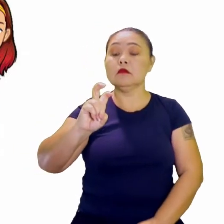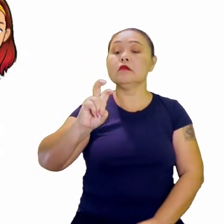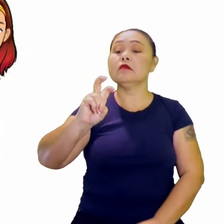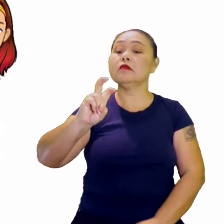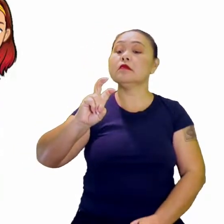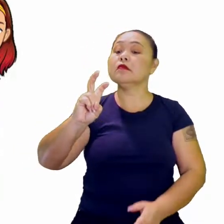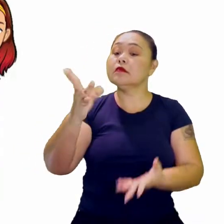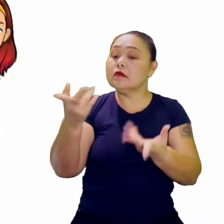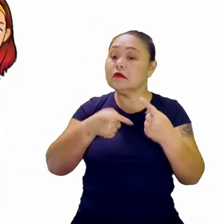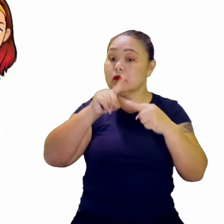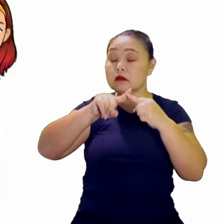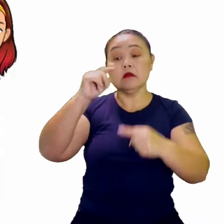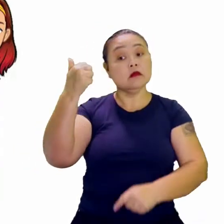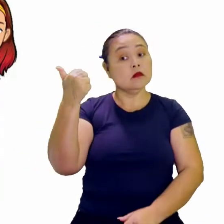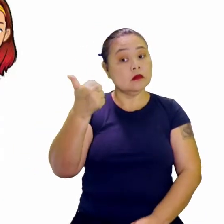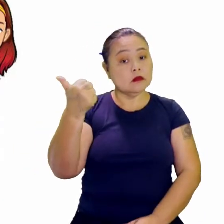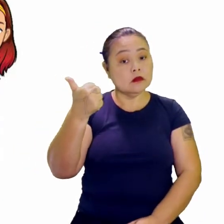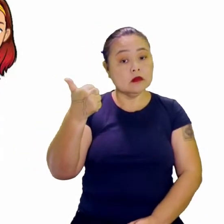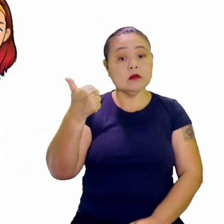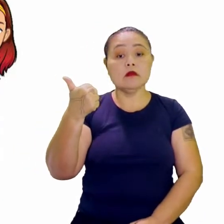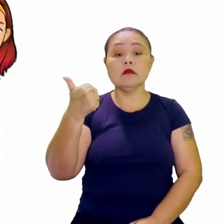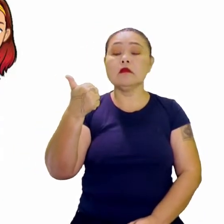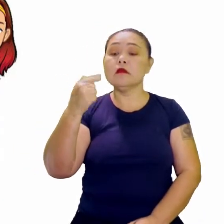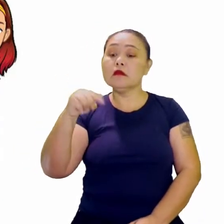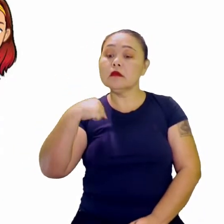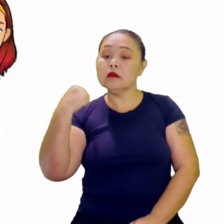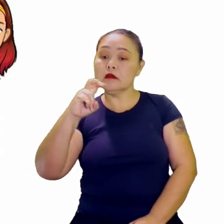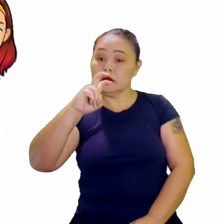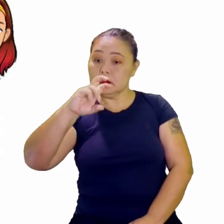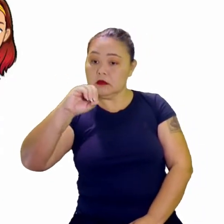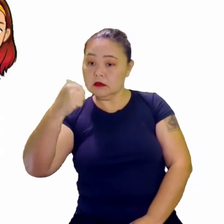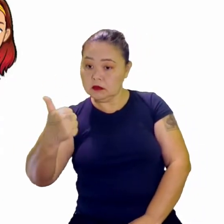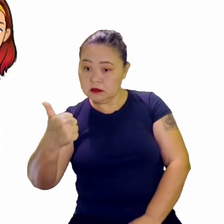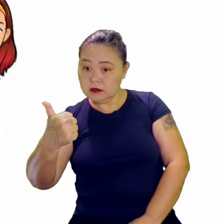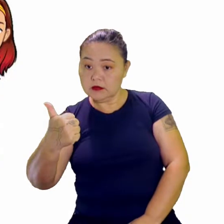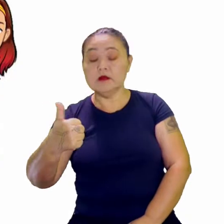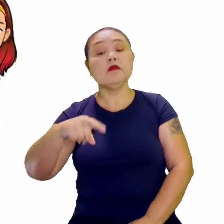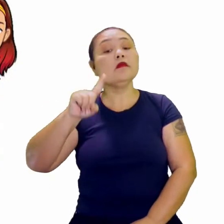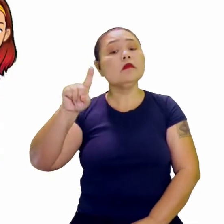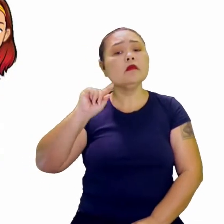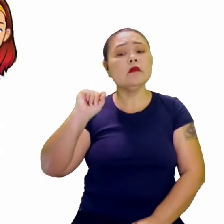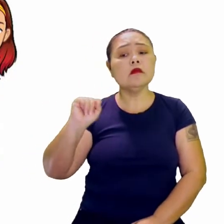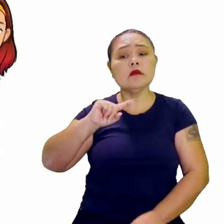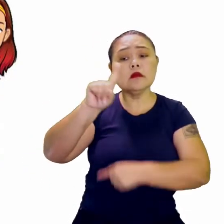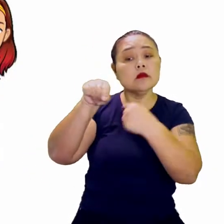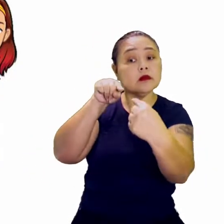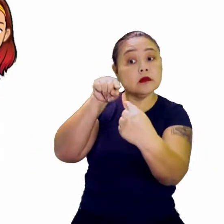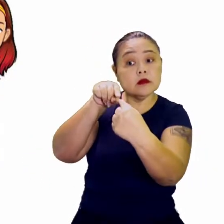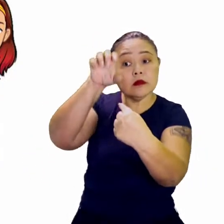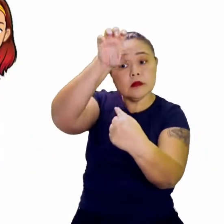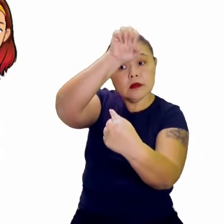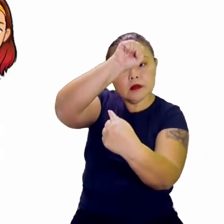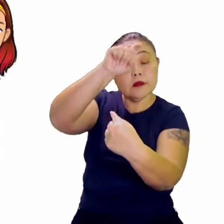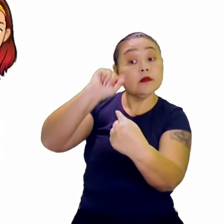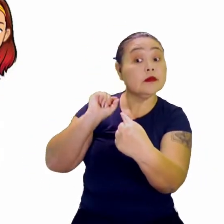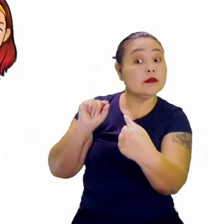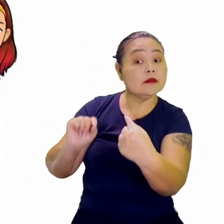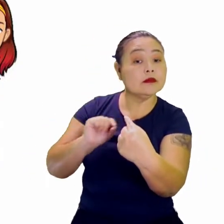habilidade 1, equivale ao nosso 501. O que é o objetivo de